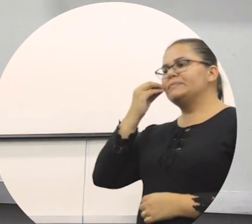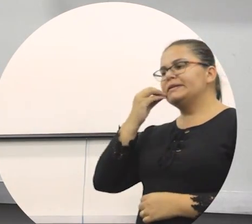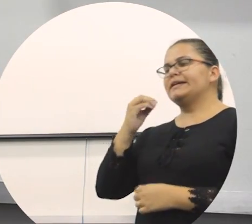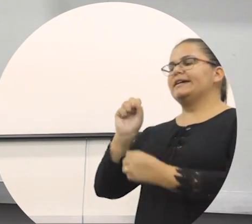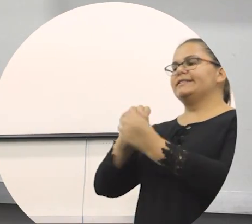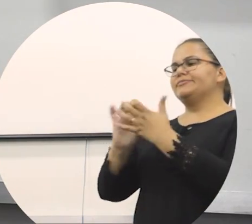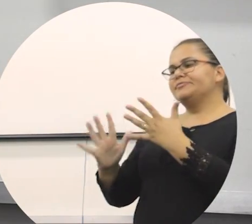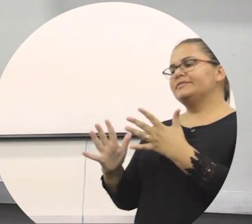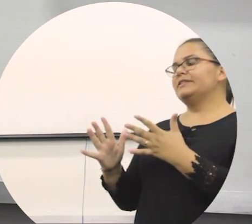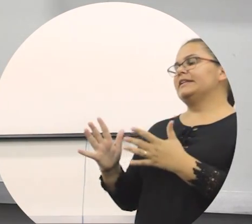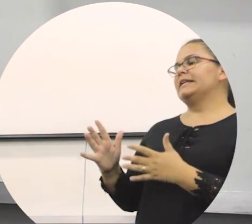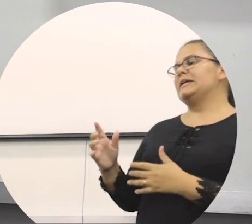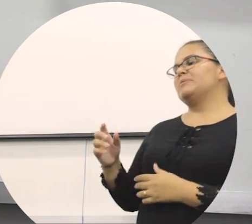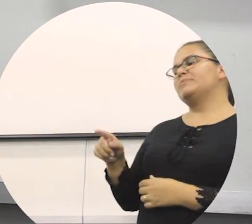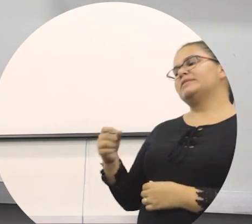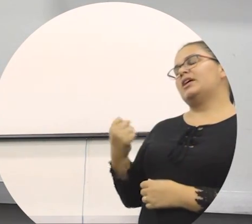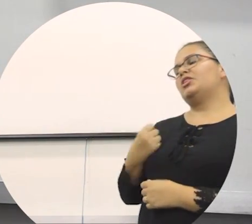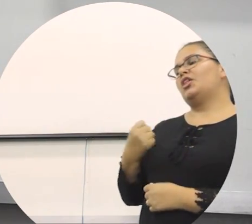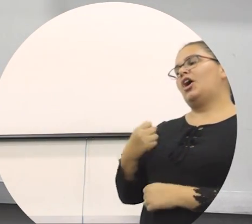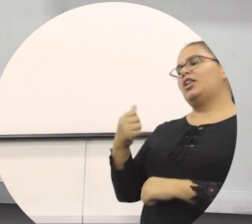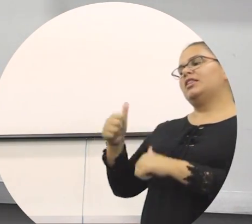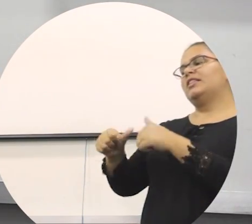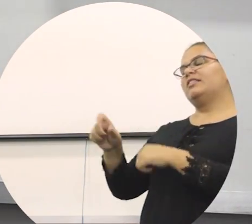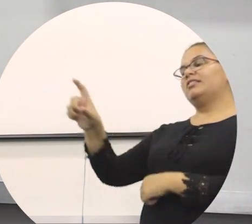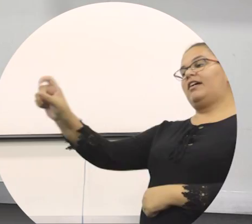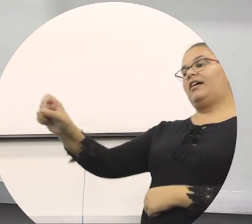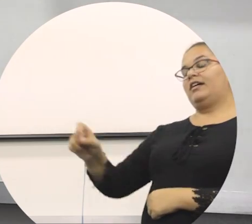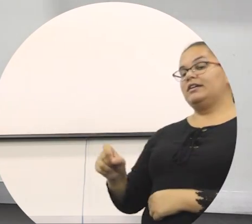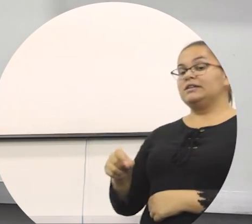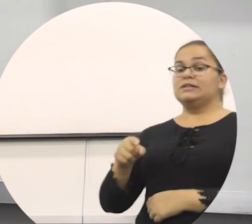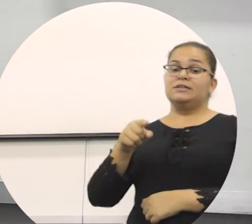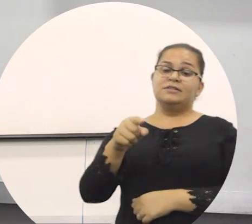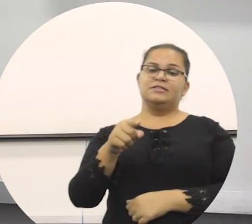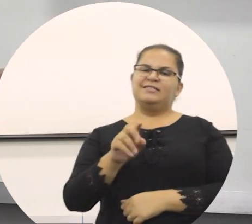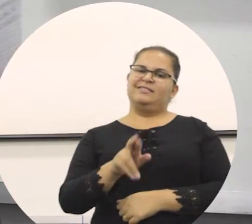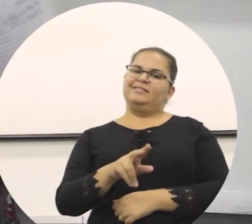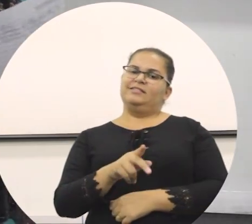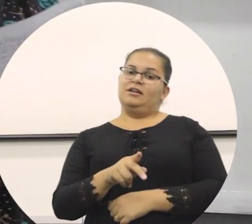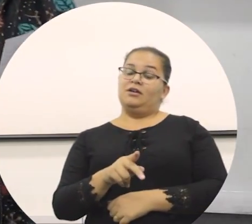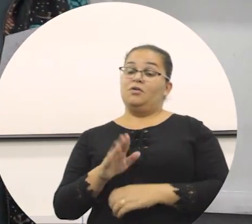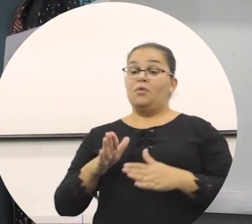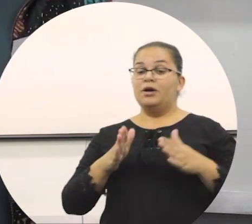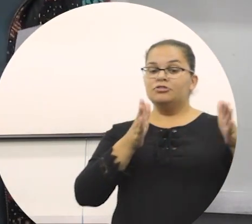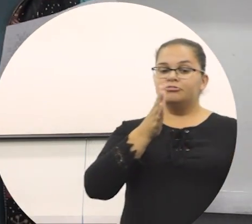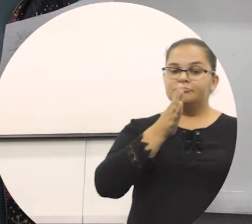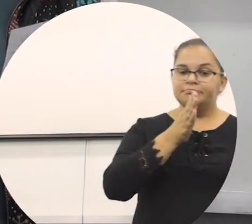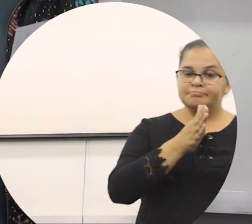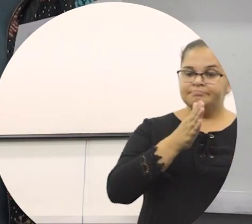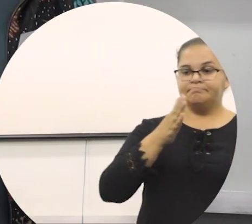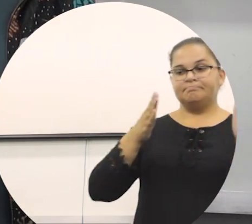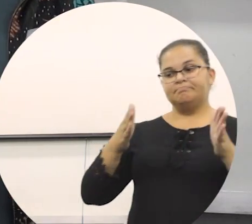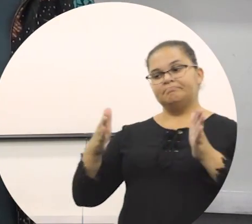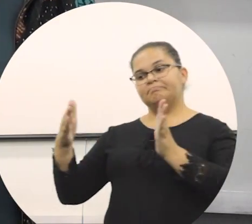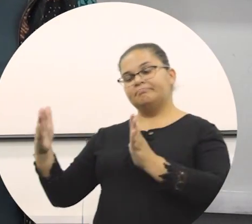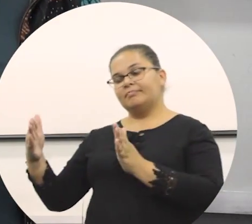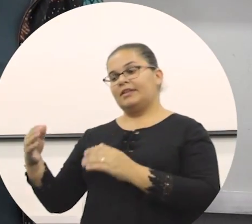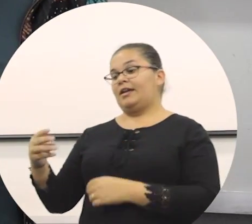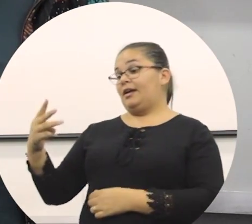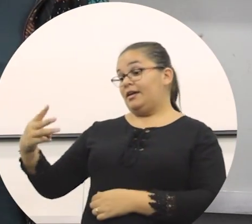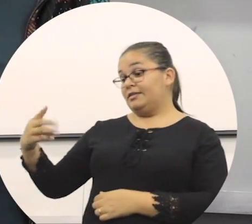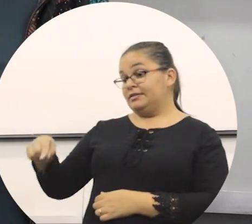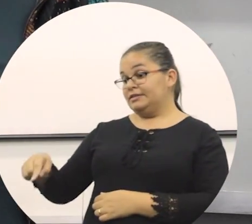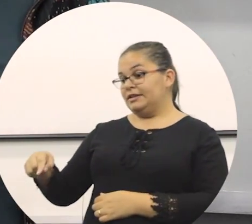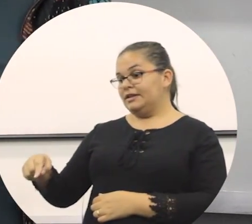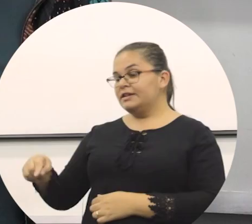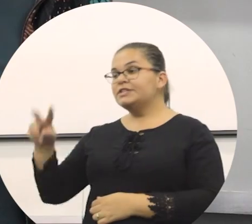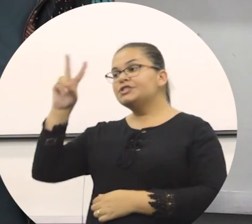teve a sondagem dividida em três partes, na terceira, eles assistiam uma historinha do Tom